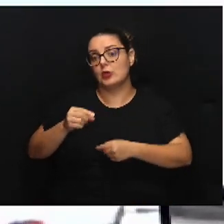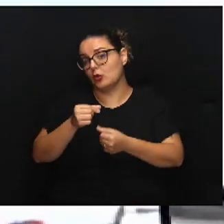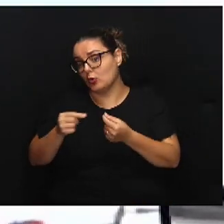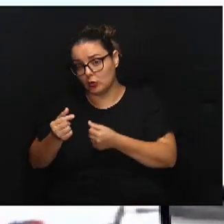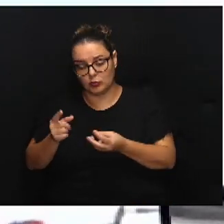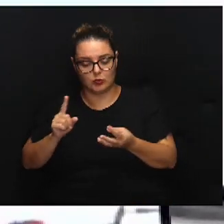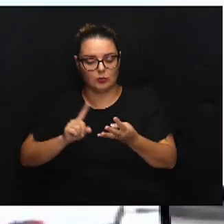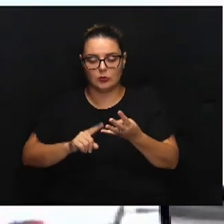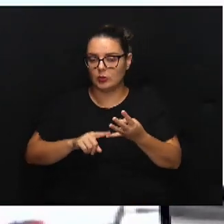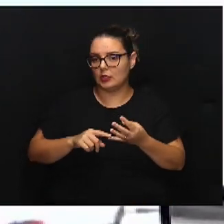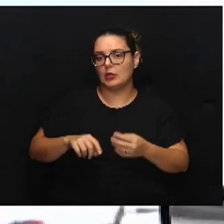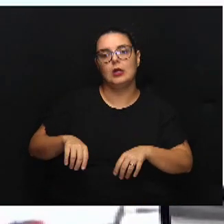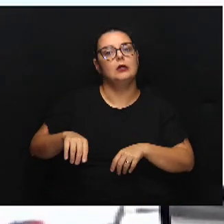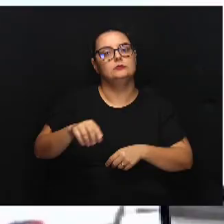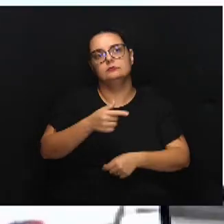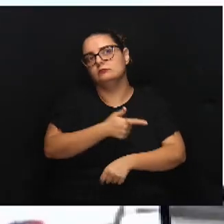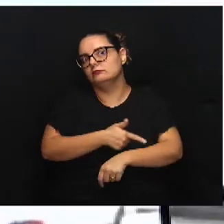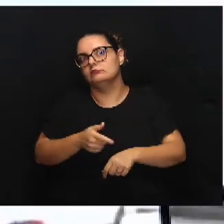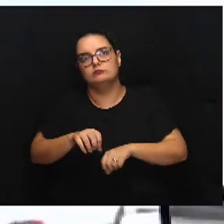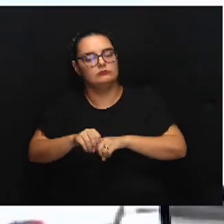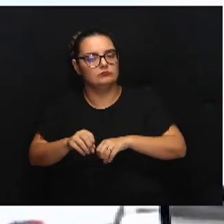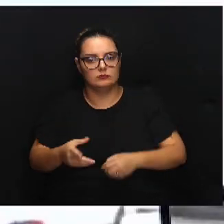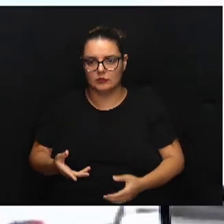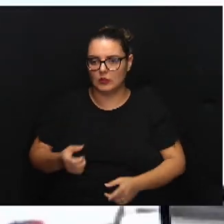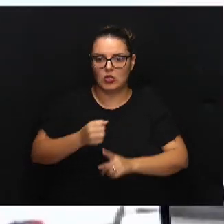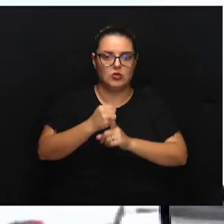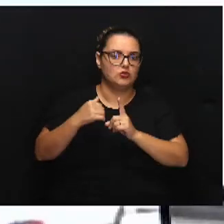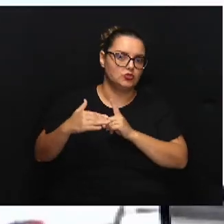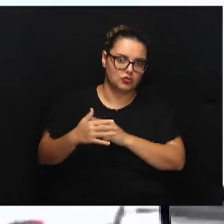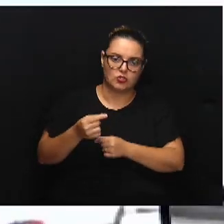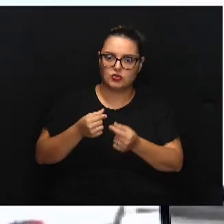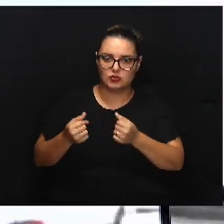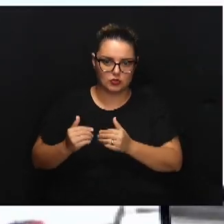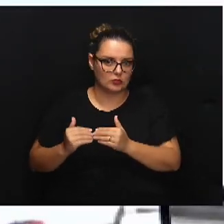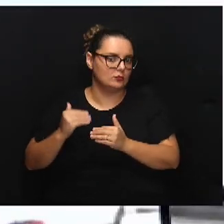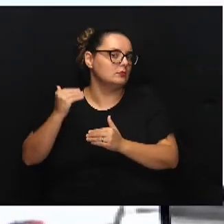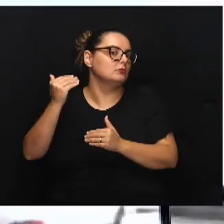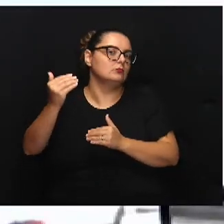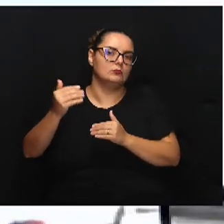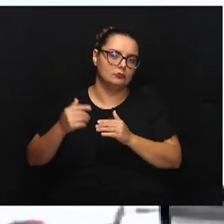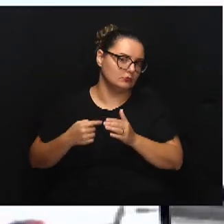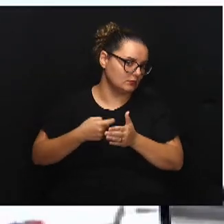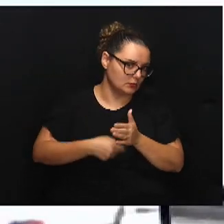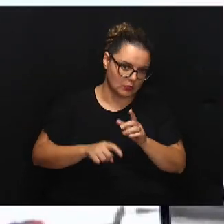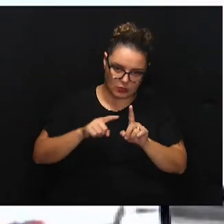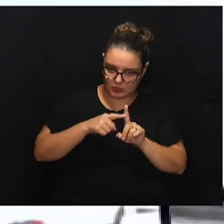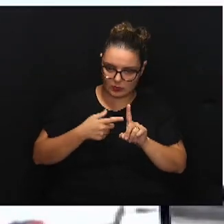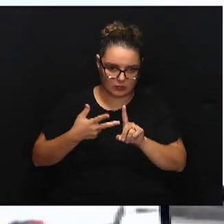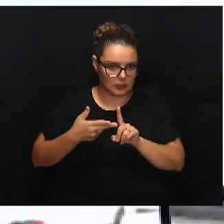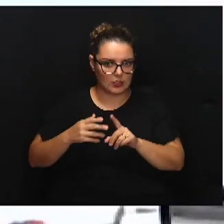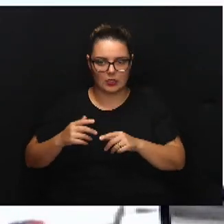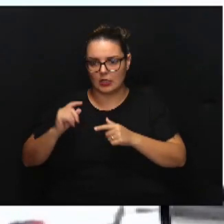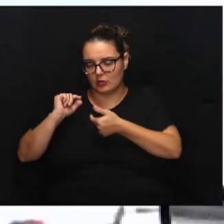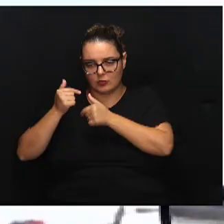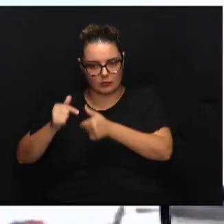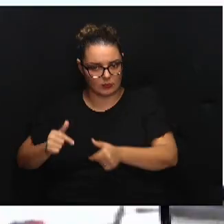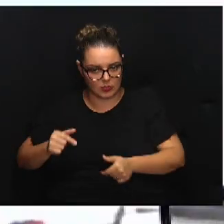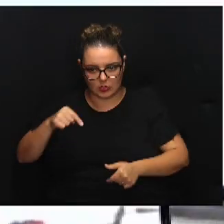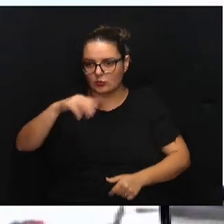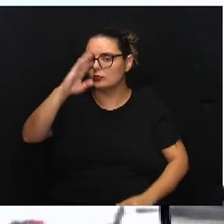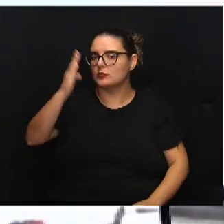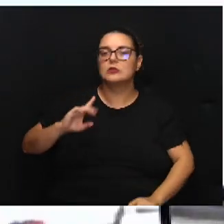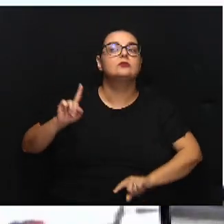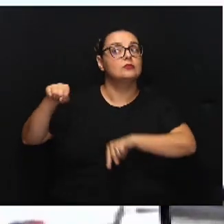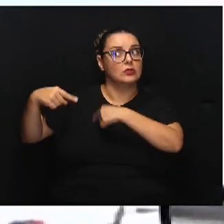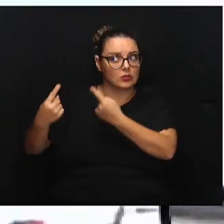É clara a relação entre nível socioeconômico mais elevado e taxa de cesárea, isso é clássico, não é só no Brasil, fora do Brasil